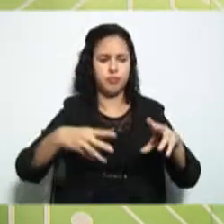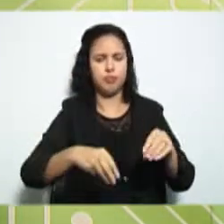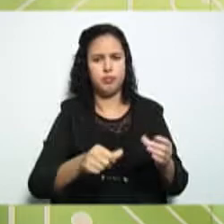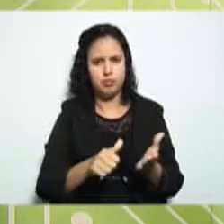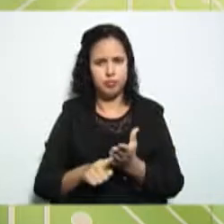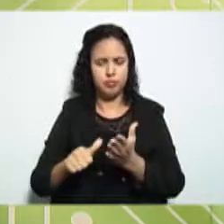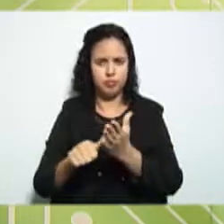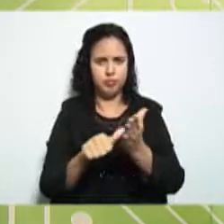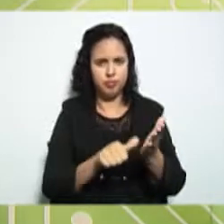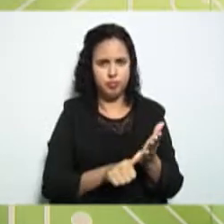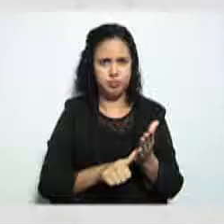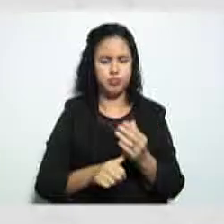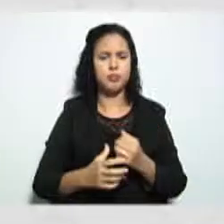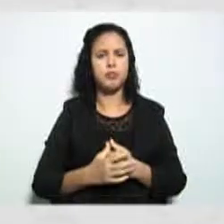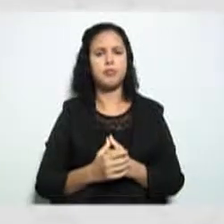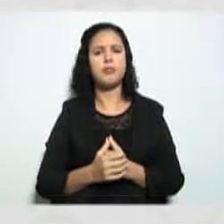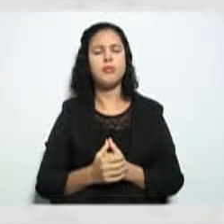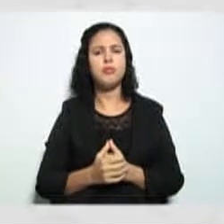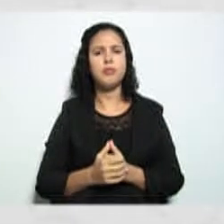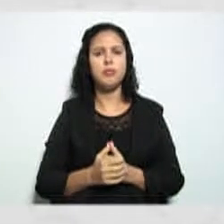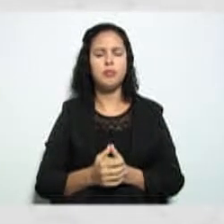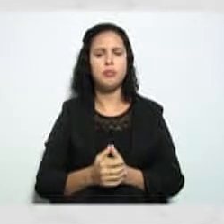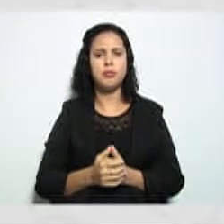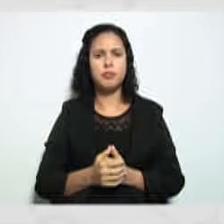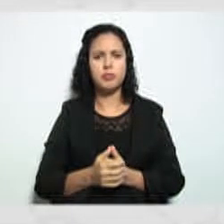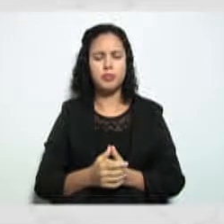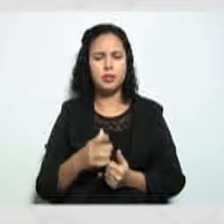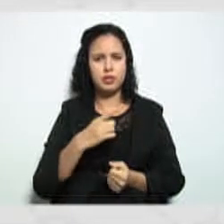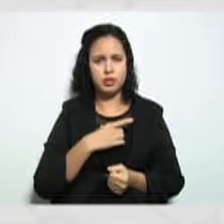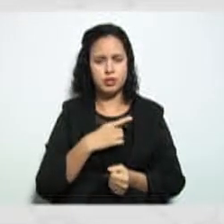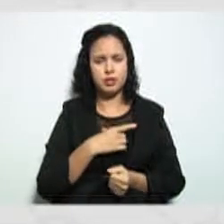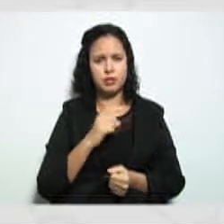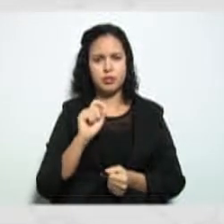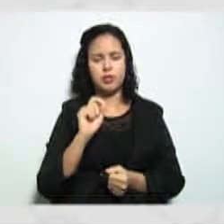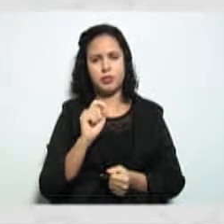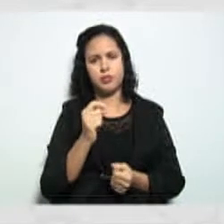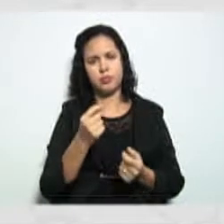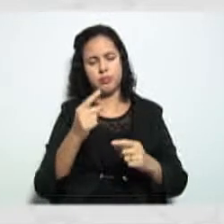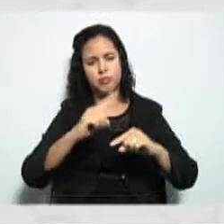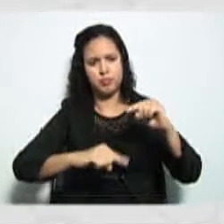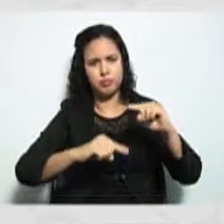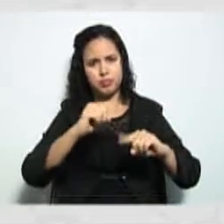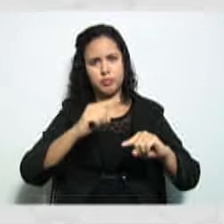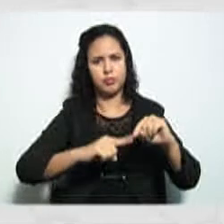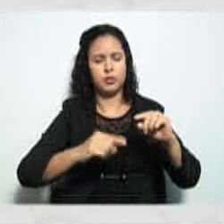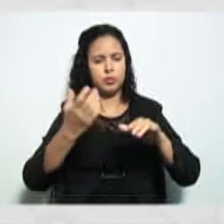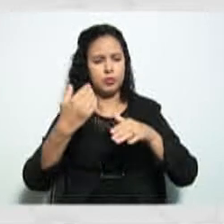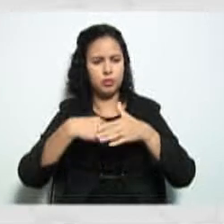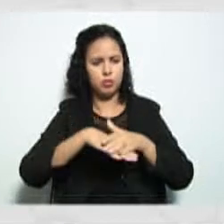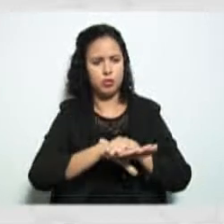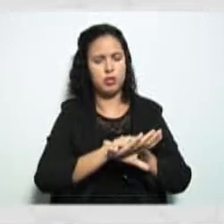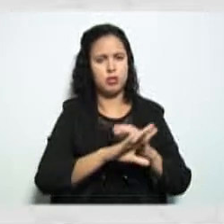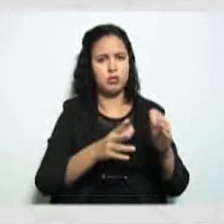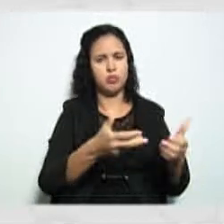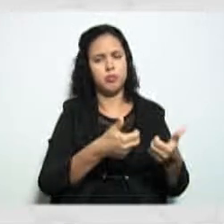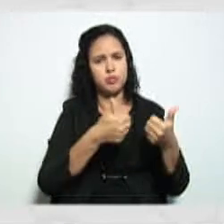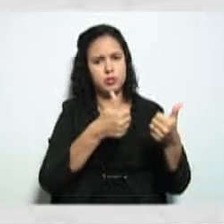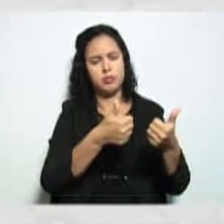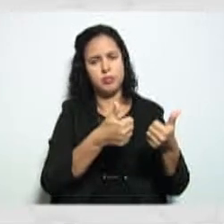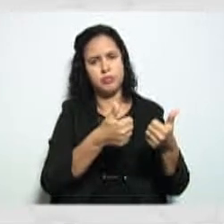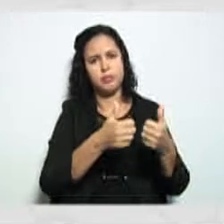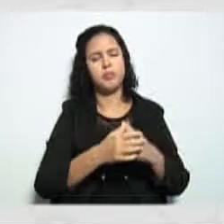vez. A gente tem ainda a questão de que a armazenagem dos produtos pode ser melhorada com, no ramo de